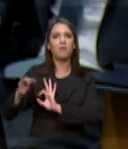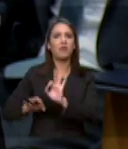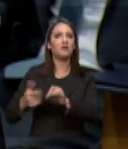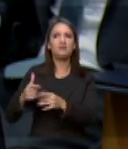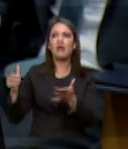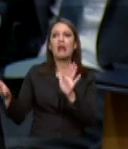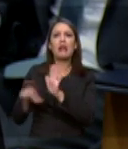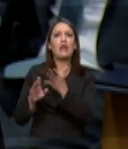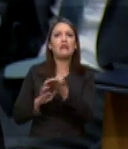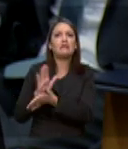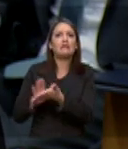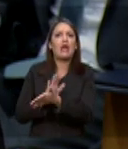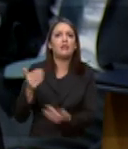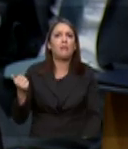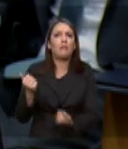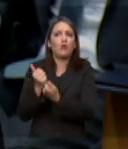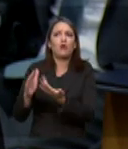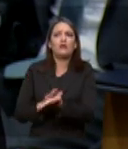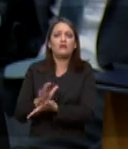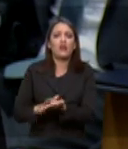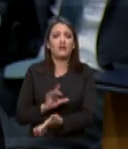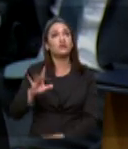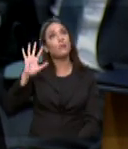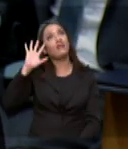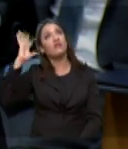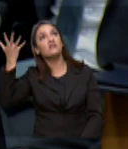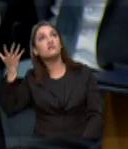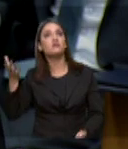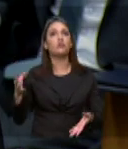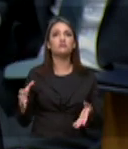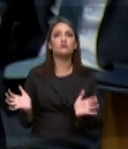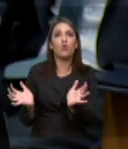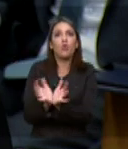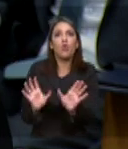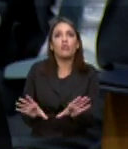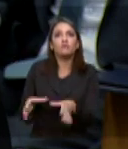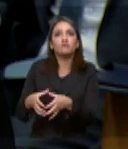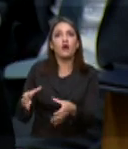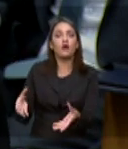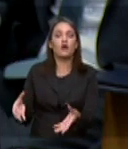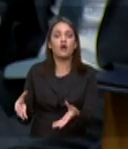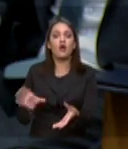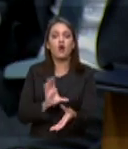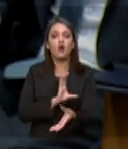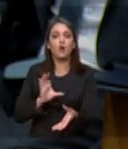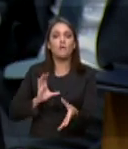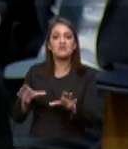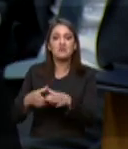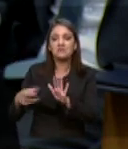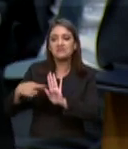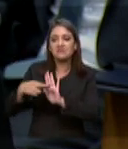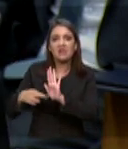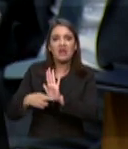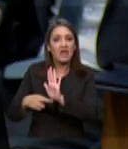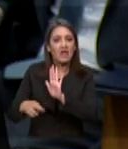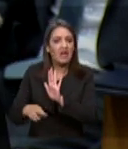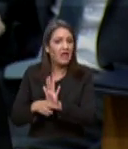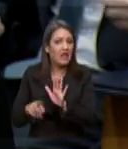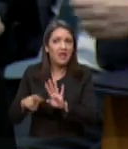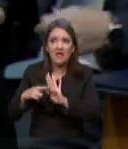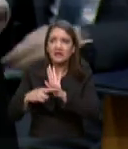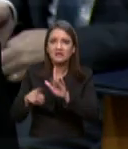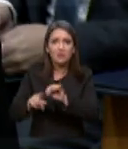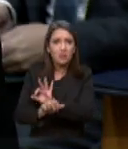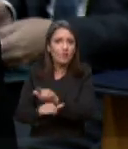normativo. Ele decorre de uma decisão de uma comissão de norma com mínimo grau de hierarquia